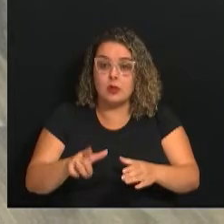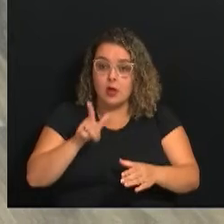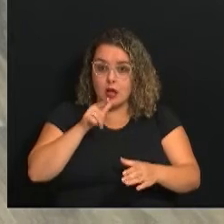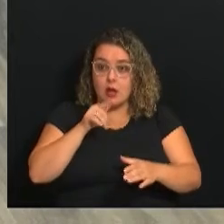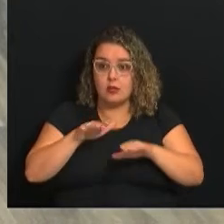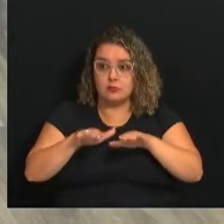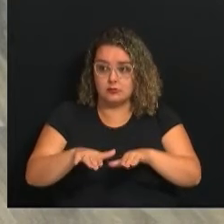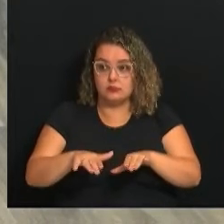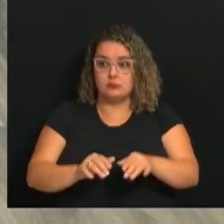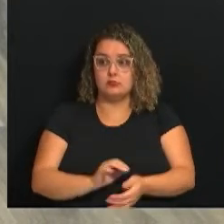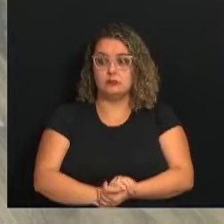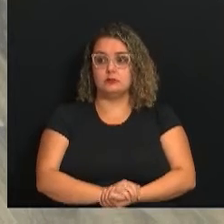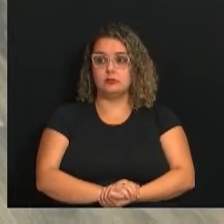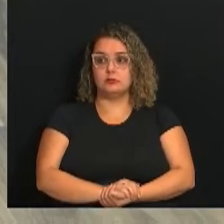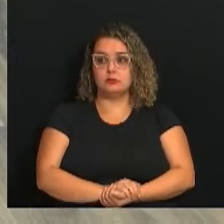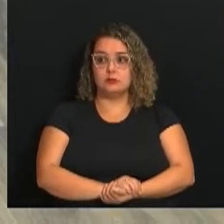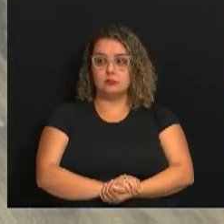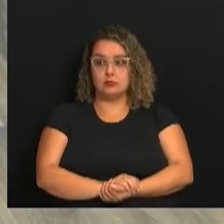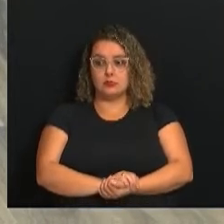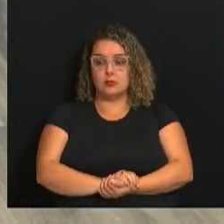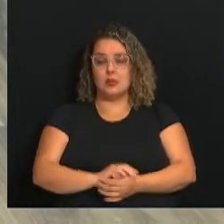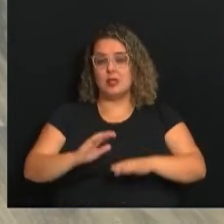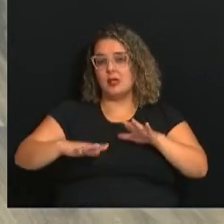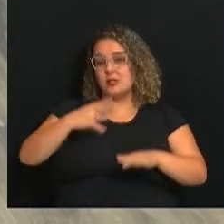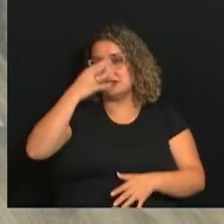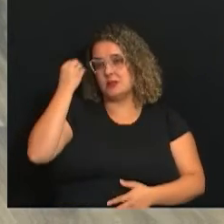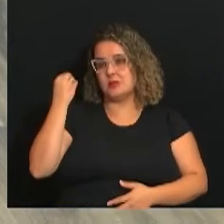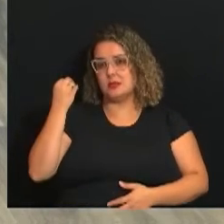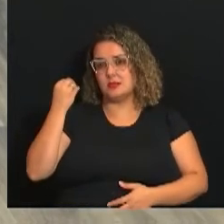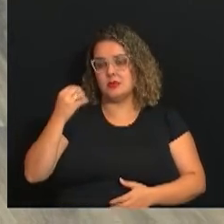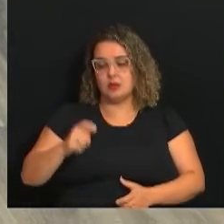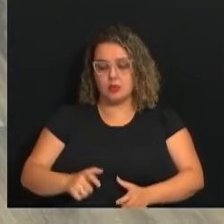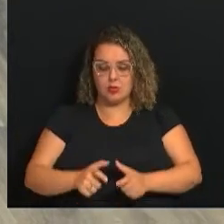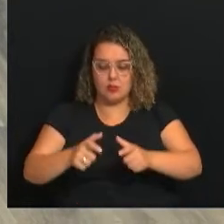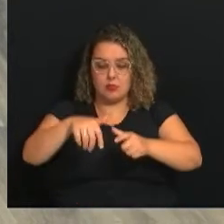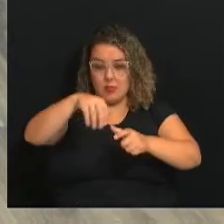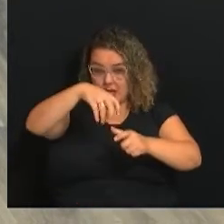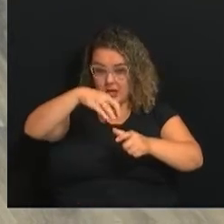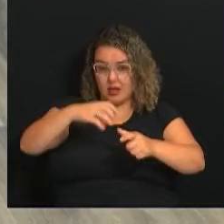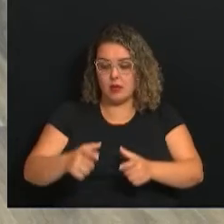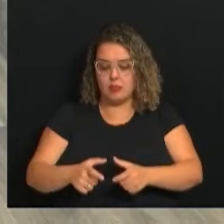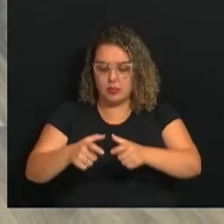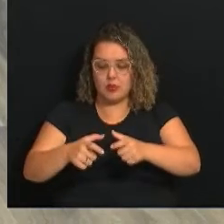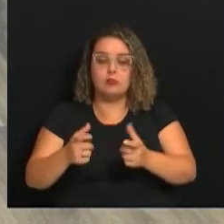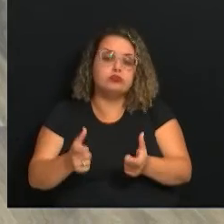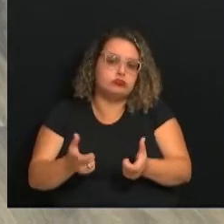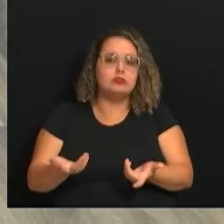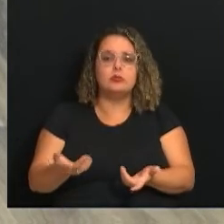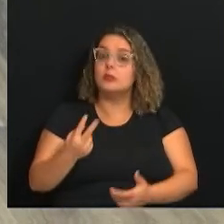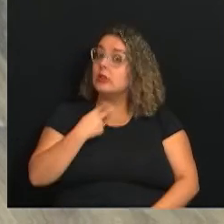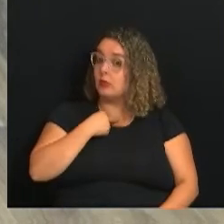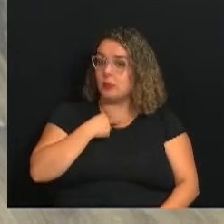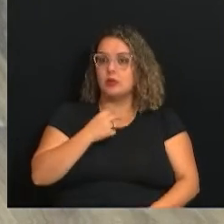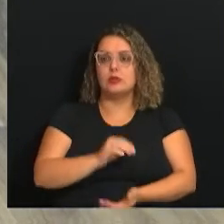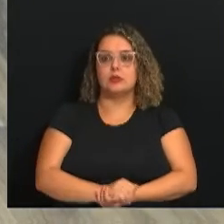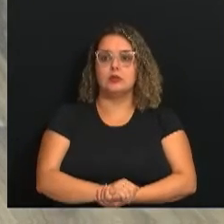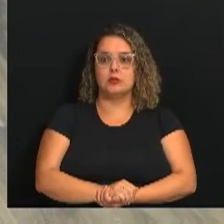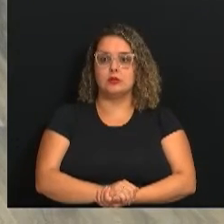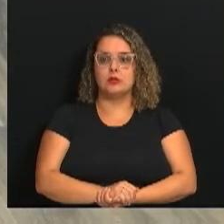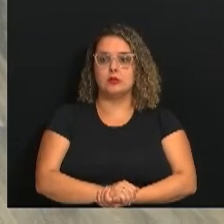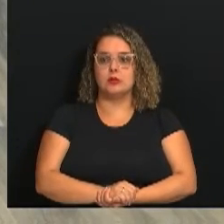acumula água nesses locais, troca de água de vasos de plantas e também lavar o recipiente com bucha, porque